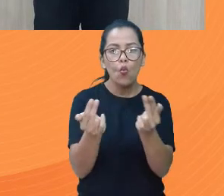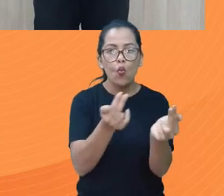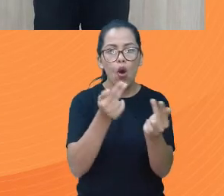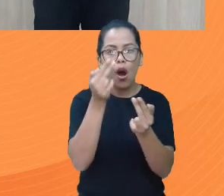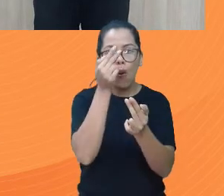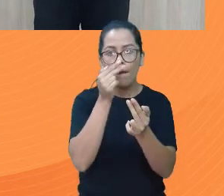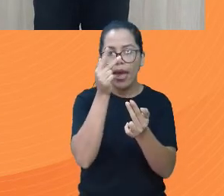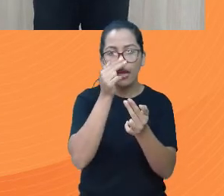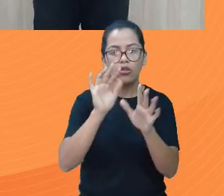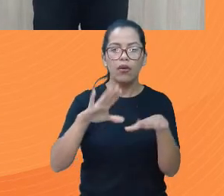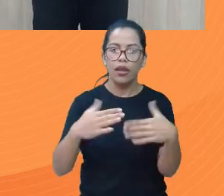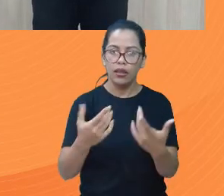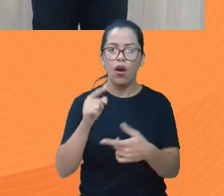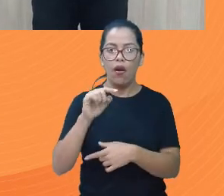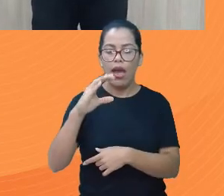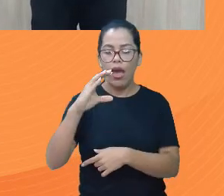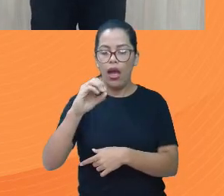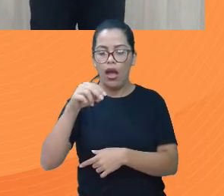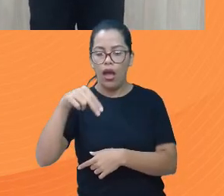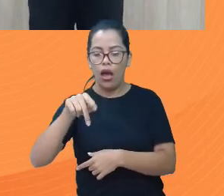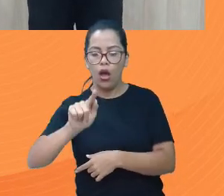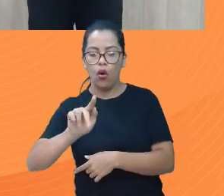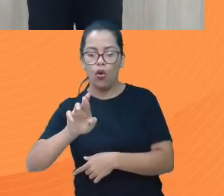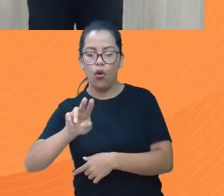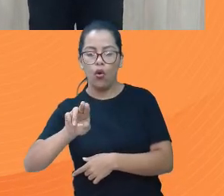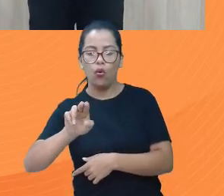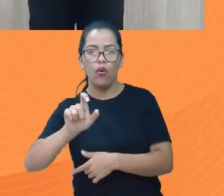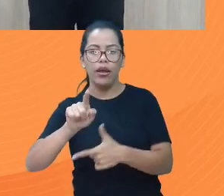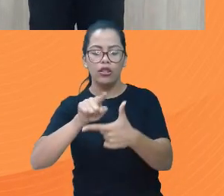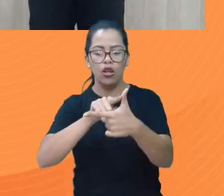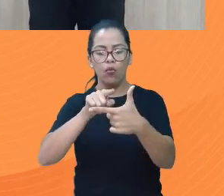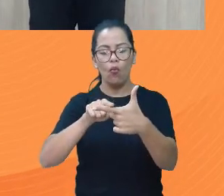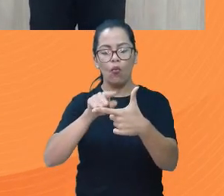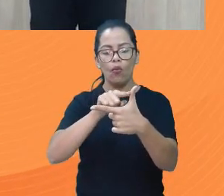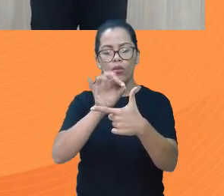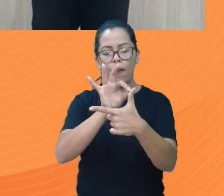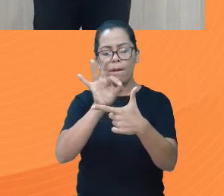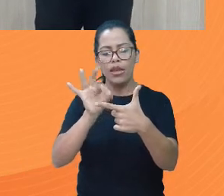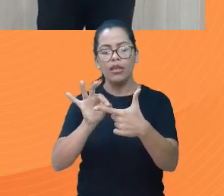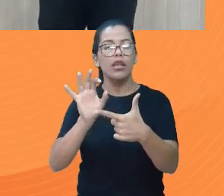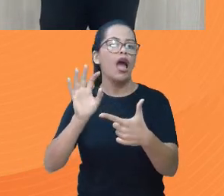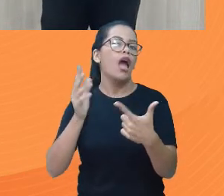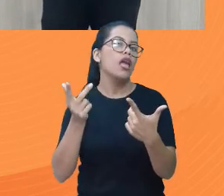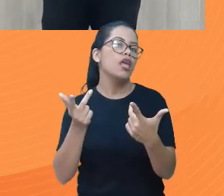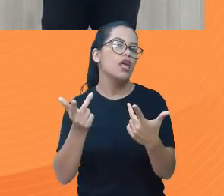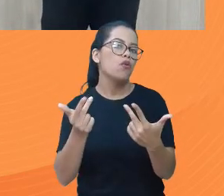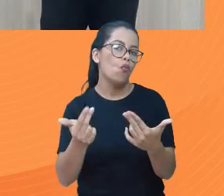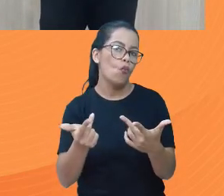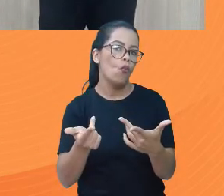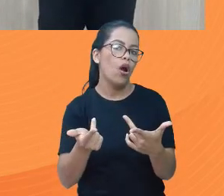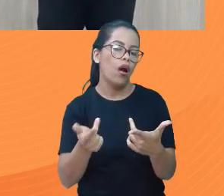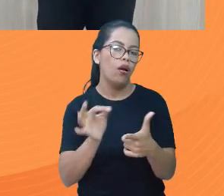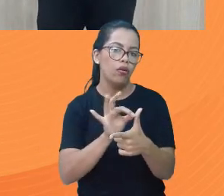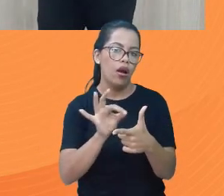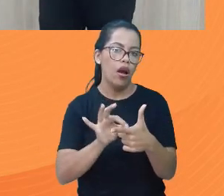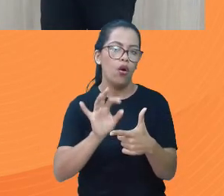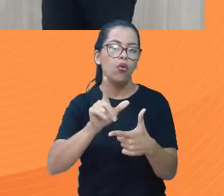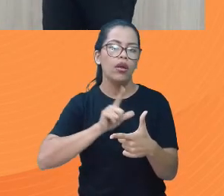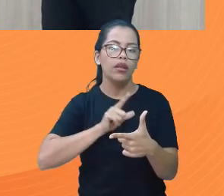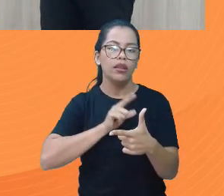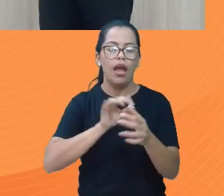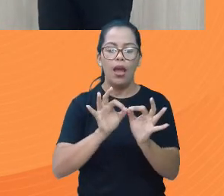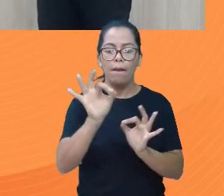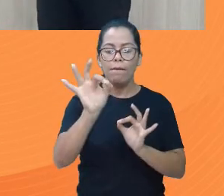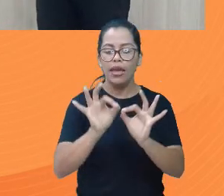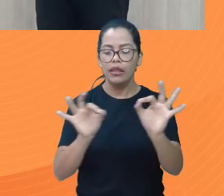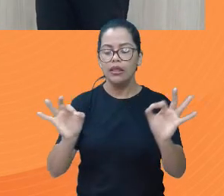é congruente, certo? Então, a primeira relação aí é que os ângulos correspondentes, eles são congruentes. Então, eu já posso cravar aqui e já